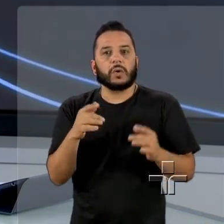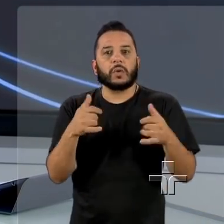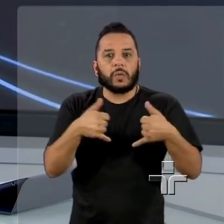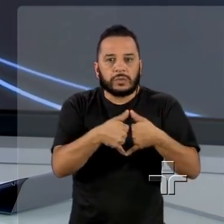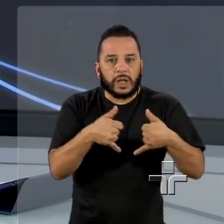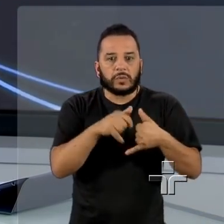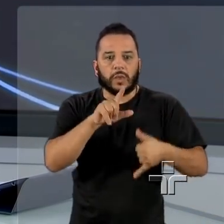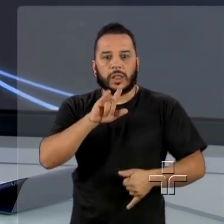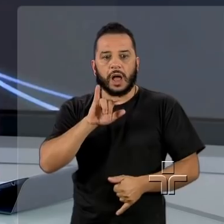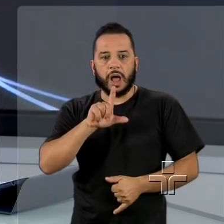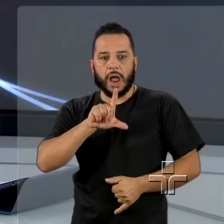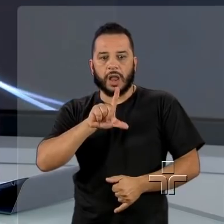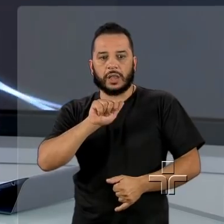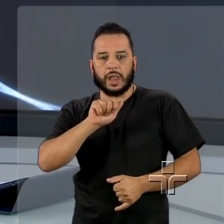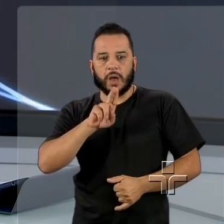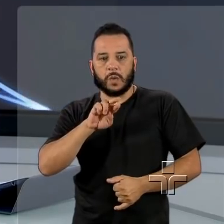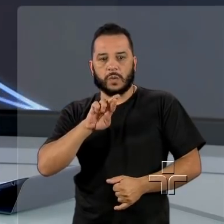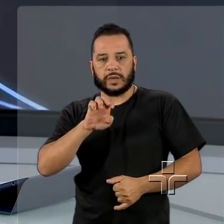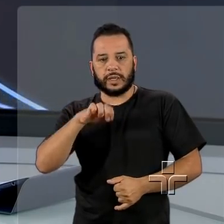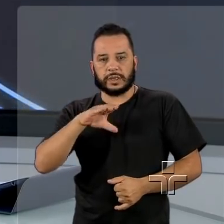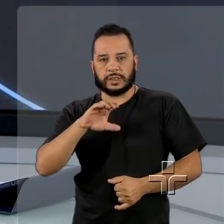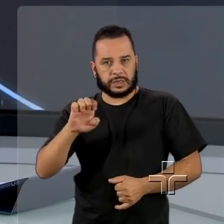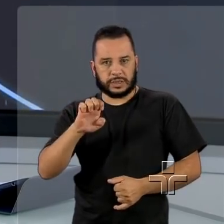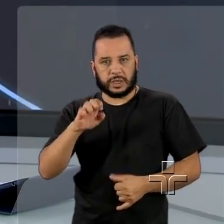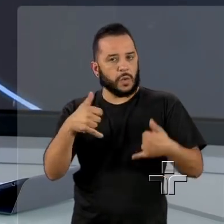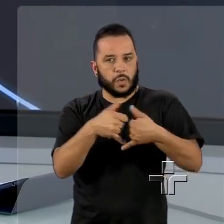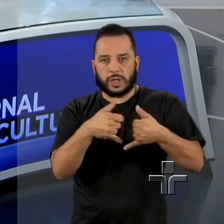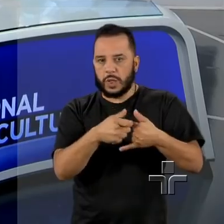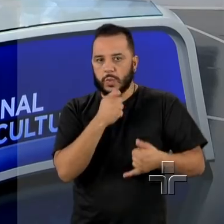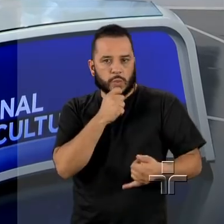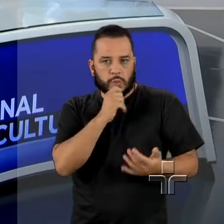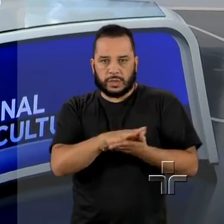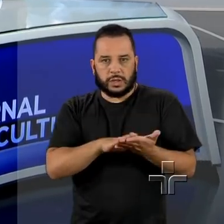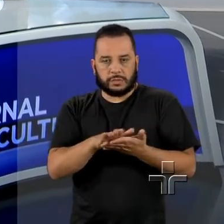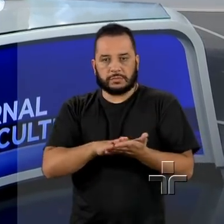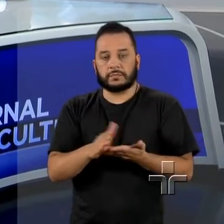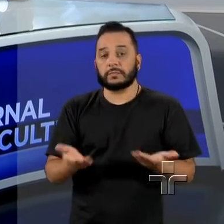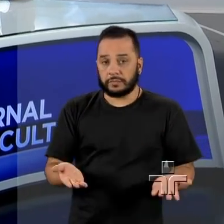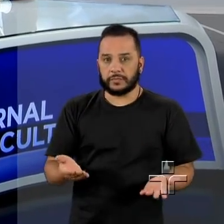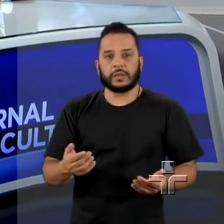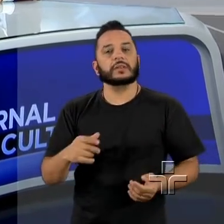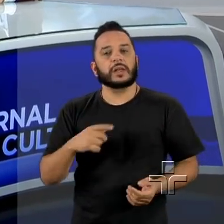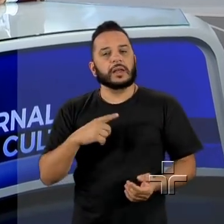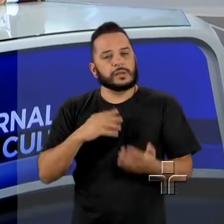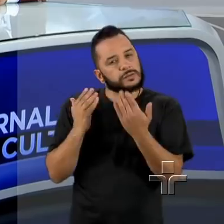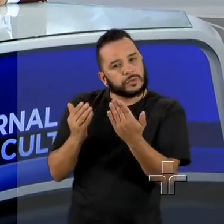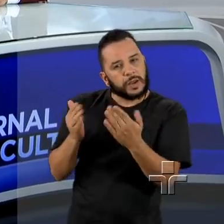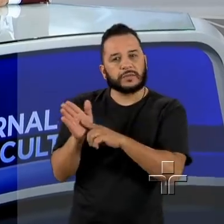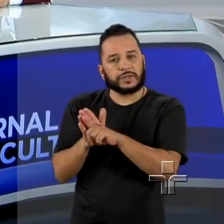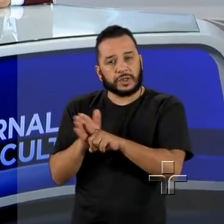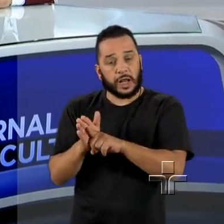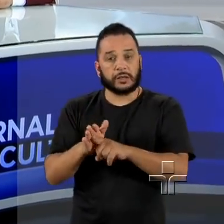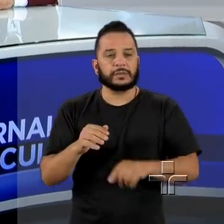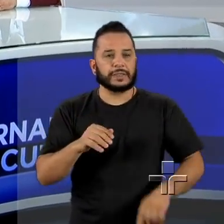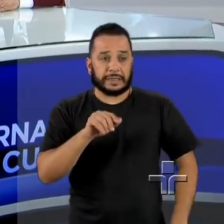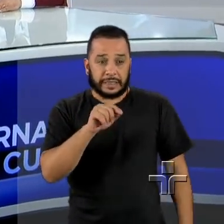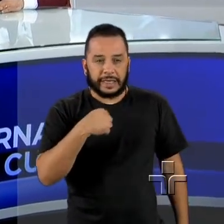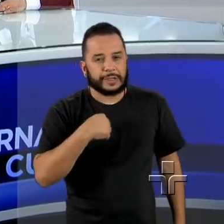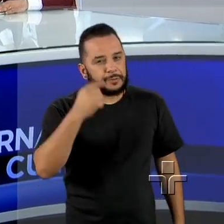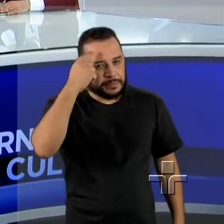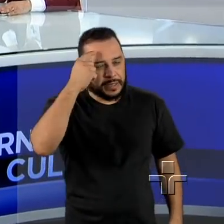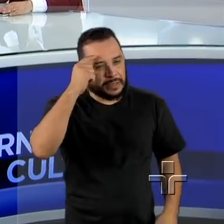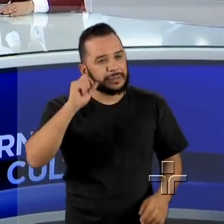da construção é de 9 bilhões e 700 milhões de reais. As investigações começaram há 2 anos, depois